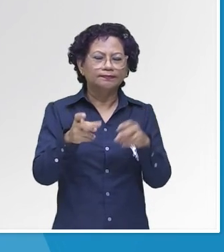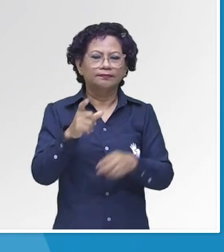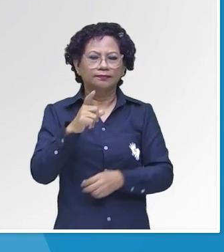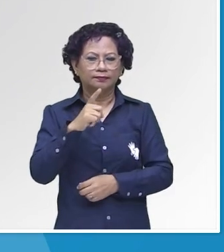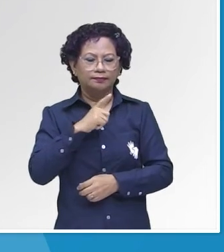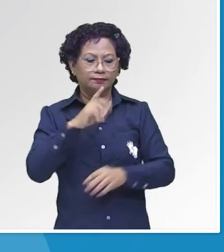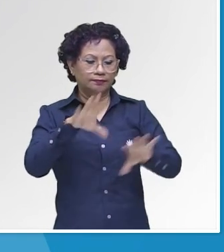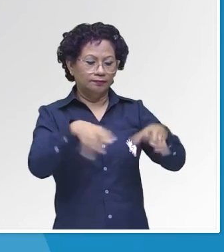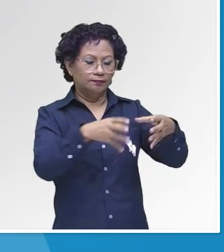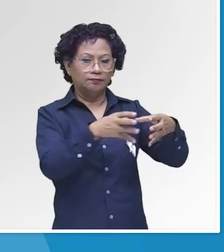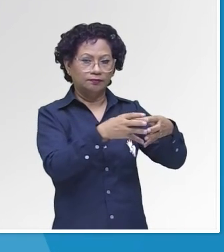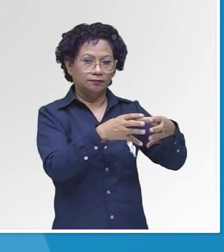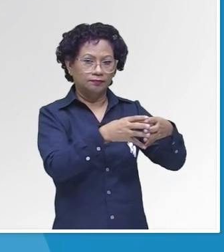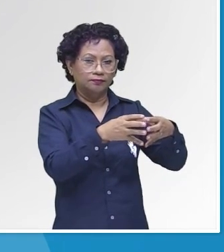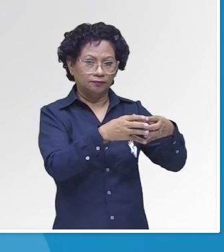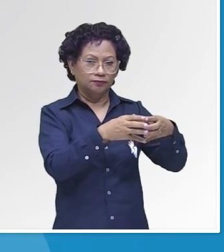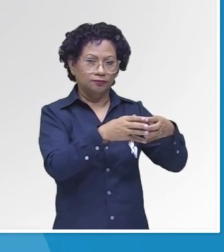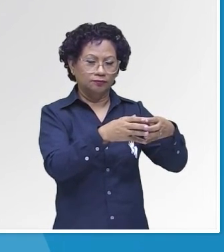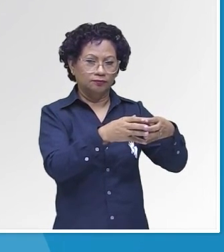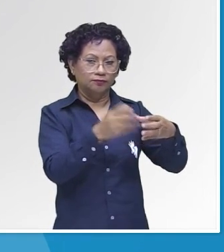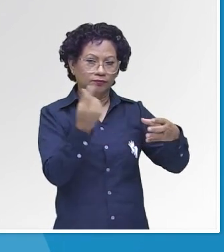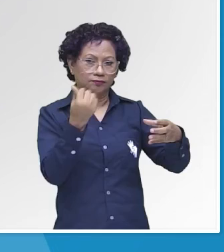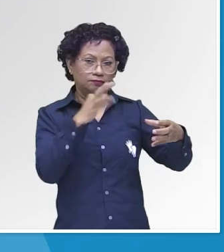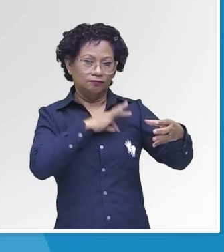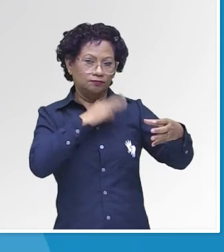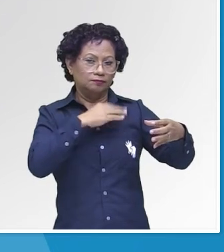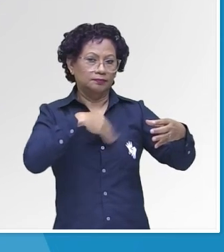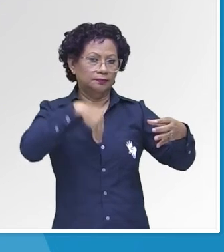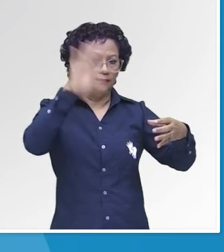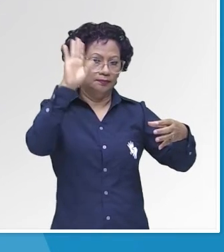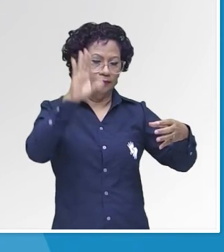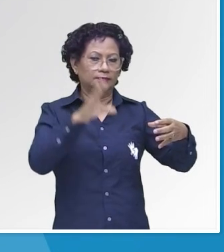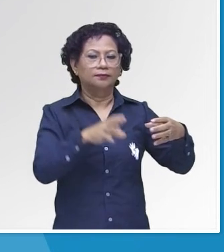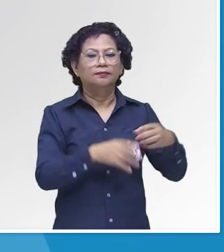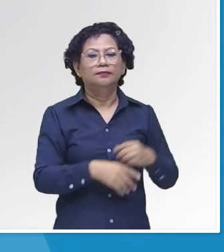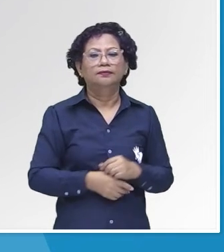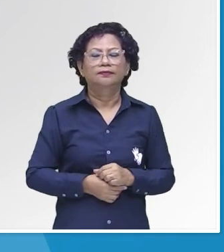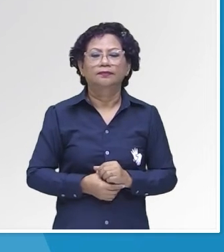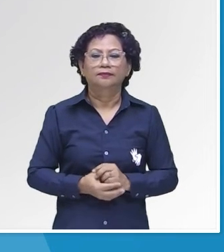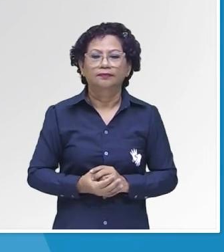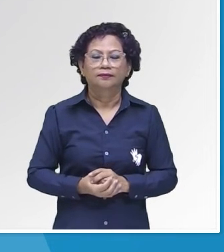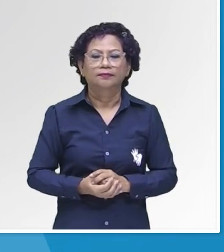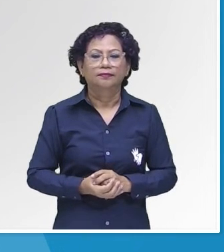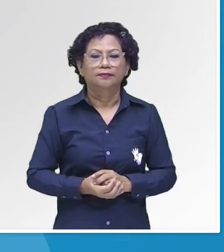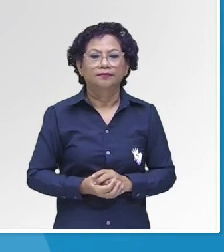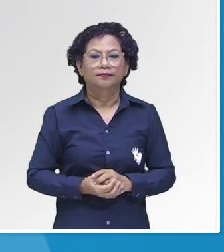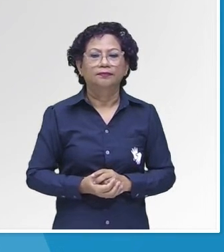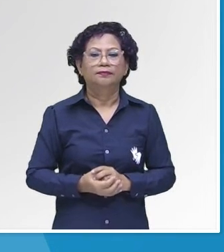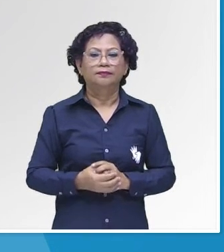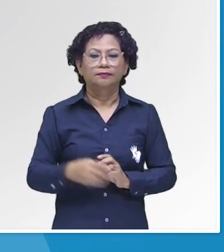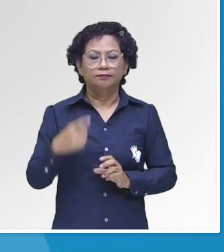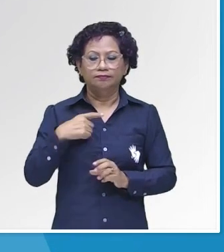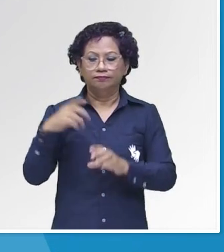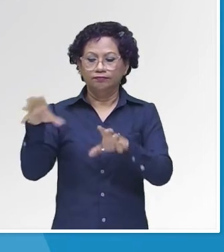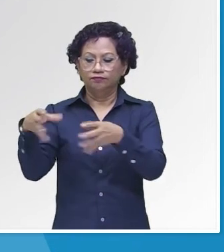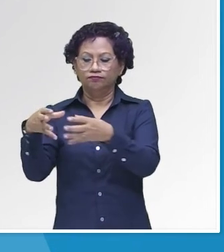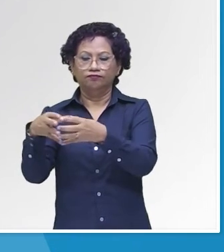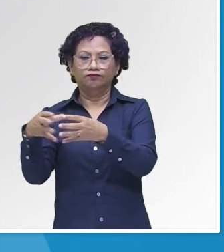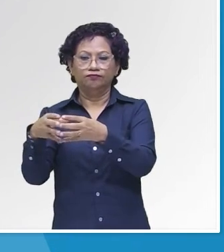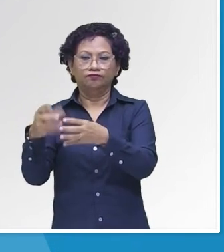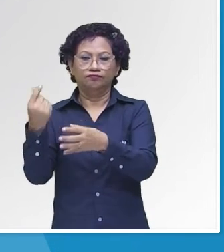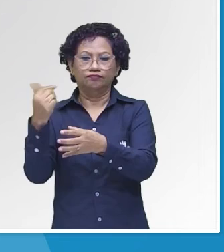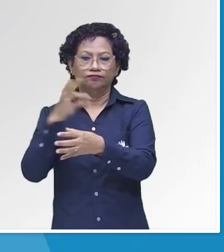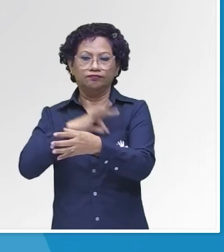grupo, né, com uma média superior à média salarial e um grupo com a média